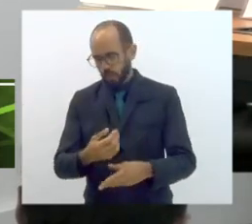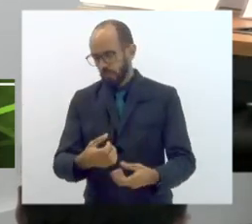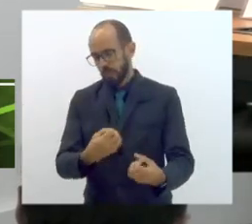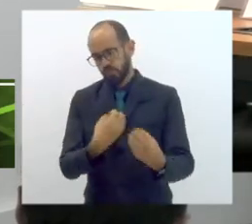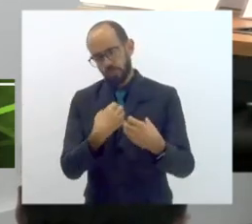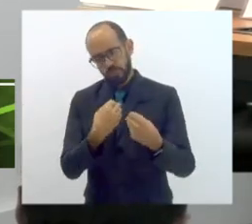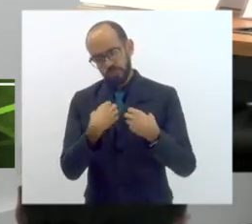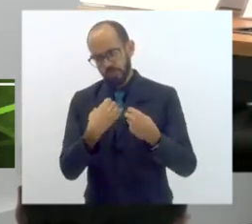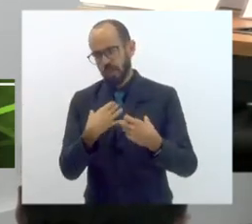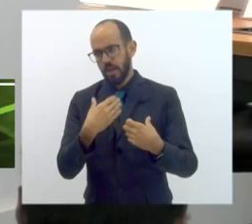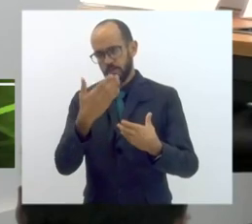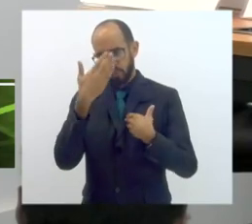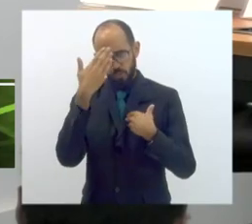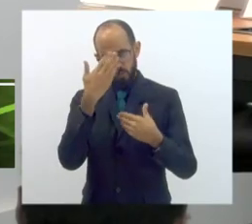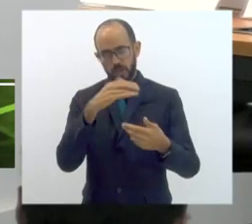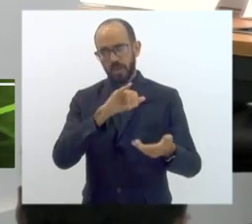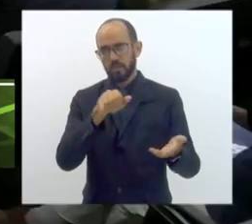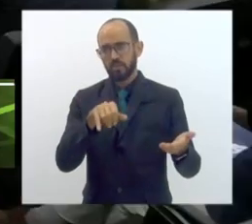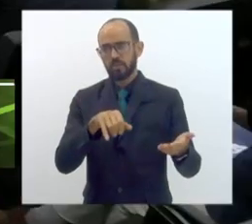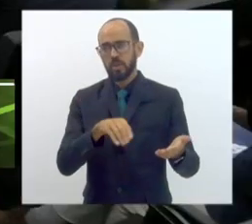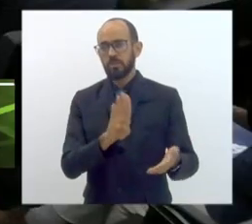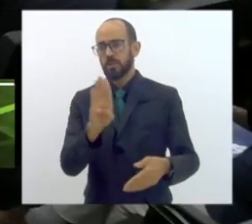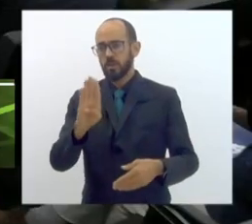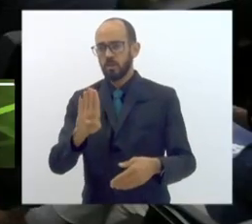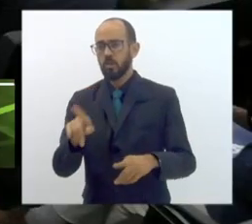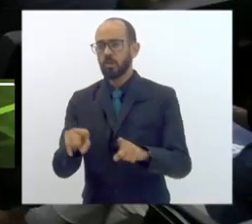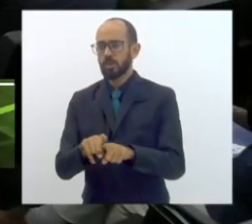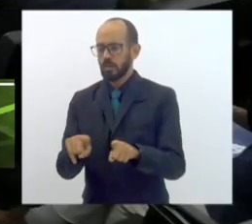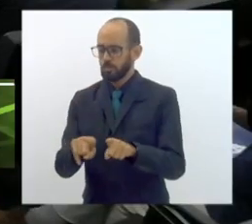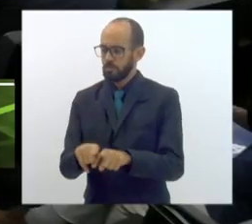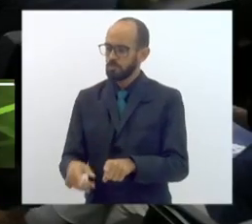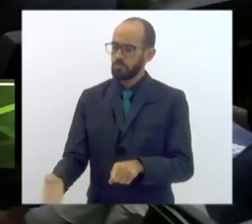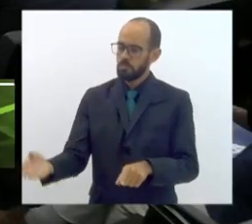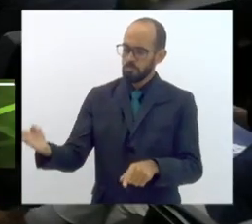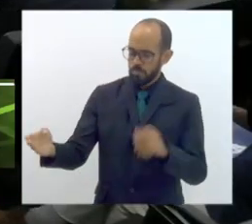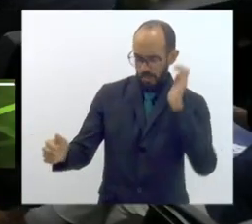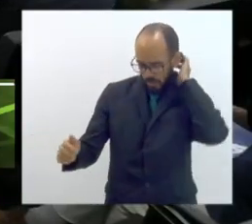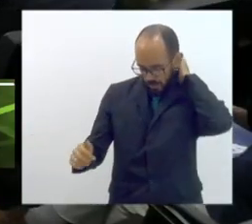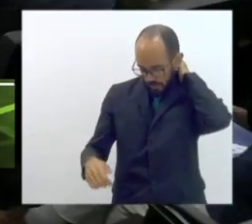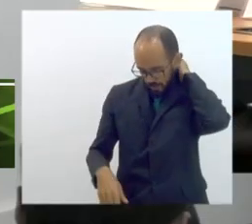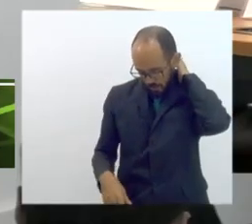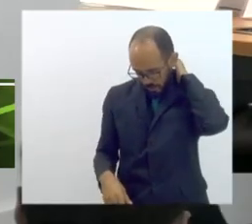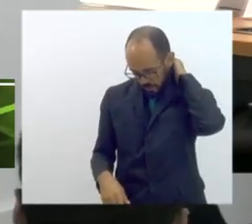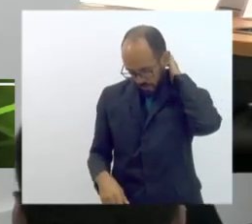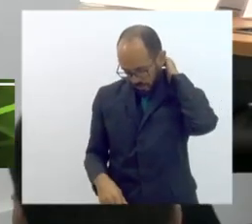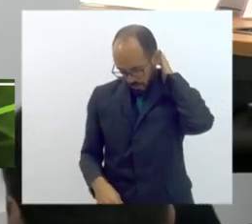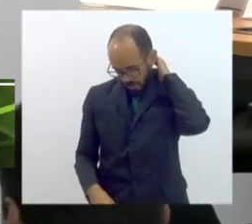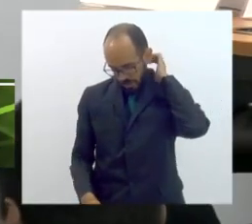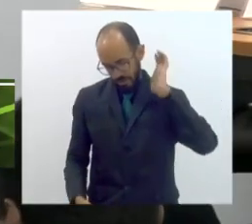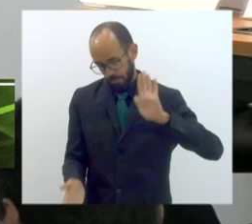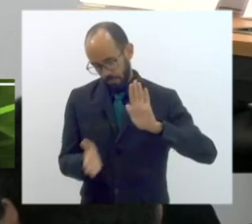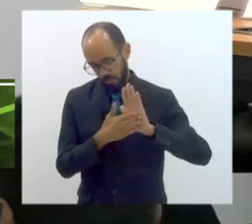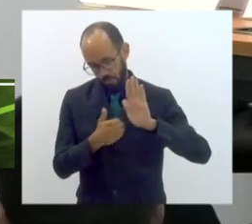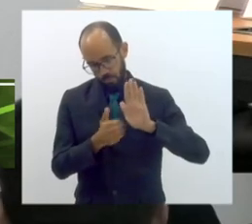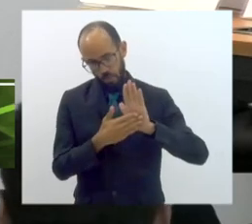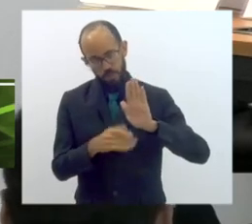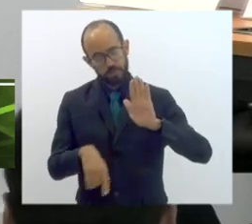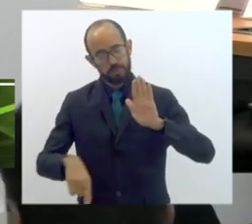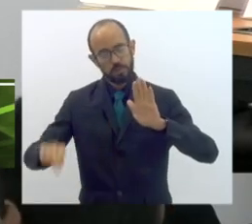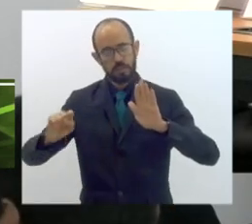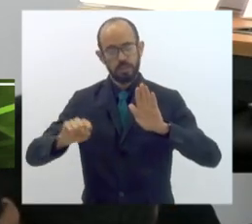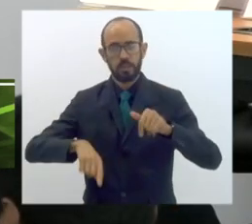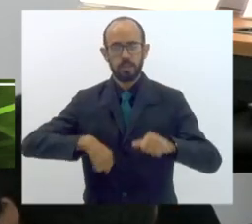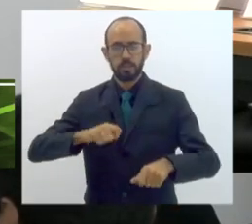super importante. Obrigada, Jair, tá, por estar à frente desse propósito. Isso nem é um projeto, isso é um